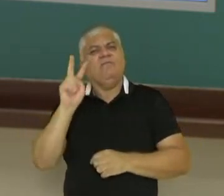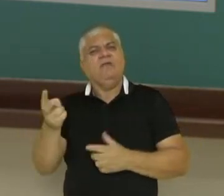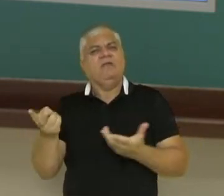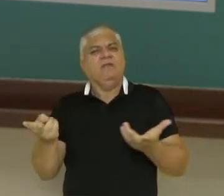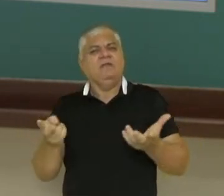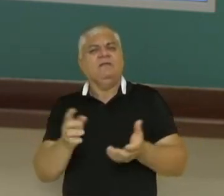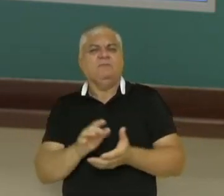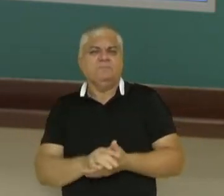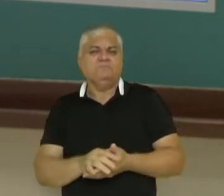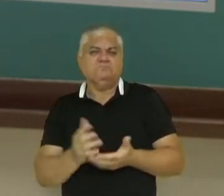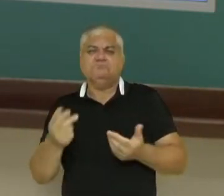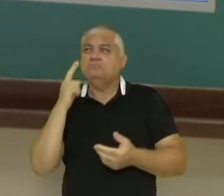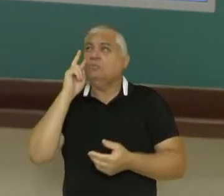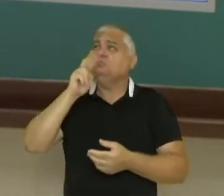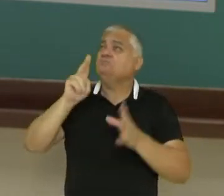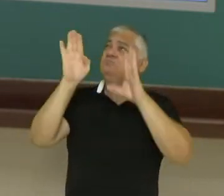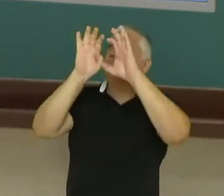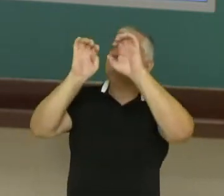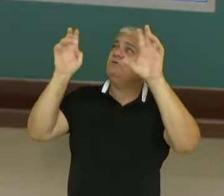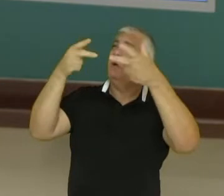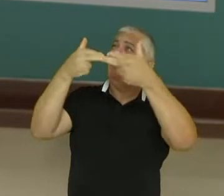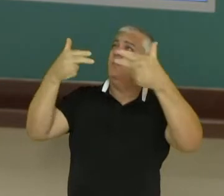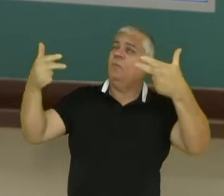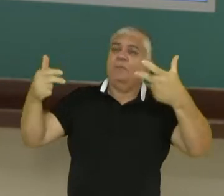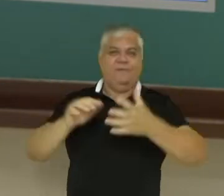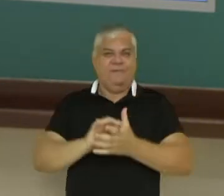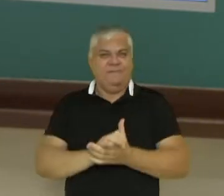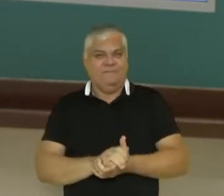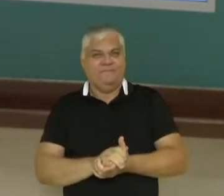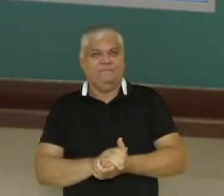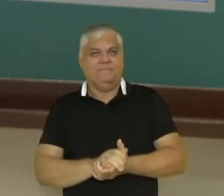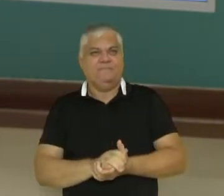no análogo celeste e assim por diante, ok? Bem,